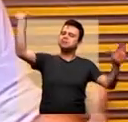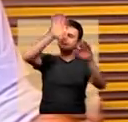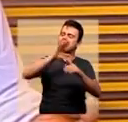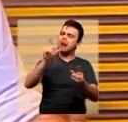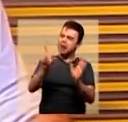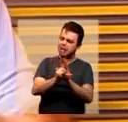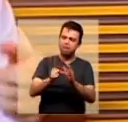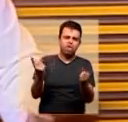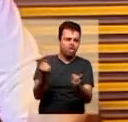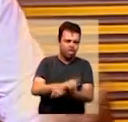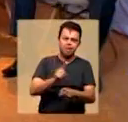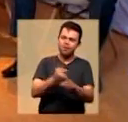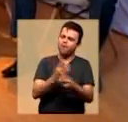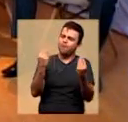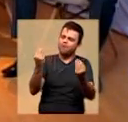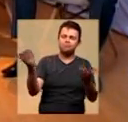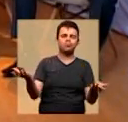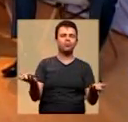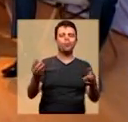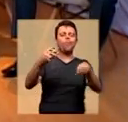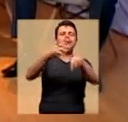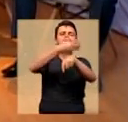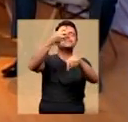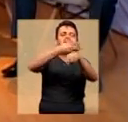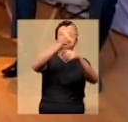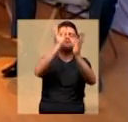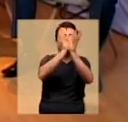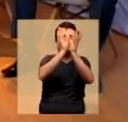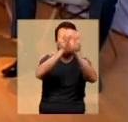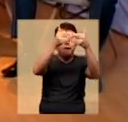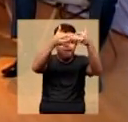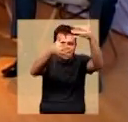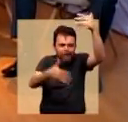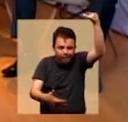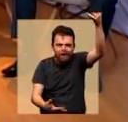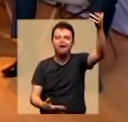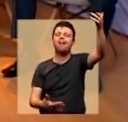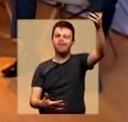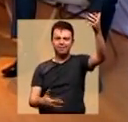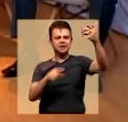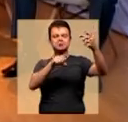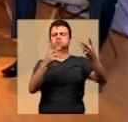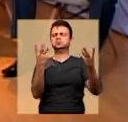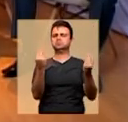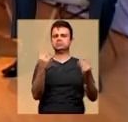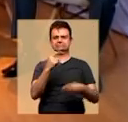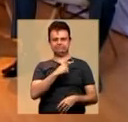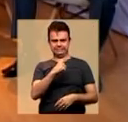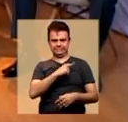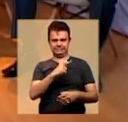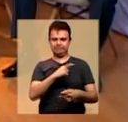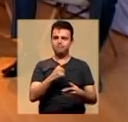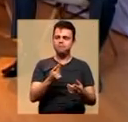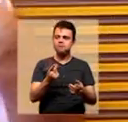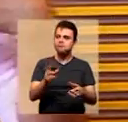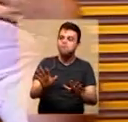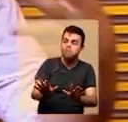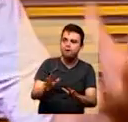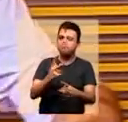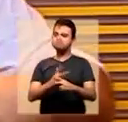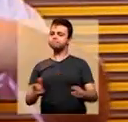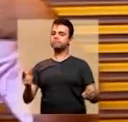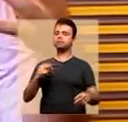direito na hora errada, né? hora Aí errada. no WhatsApp, nessas coisas, essas correntes familiares, o que verdade. mais tem é isso, né? É ensinando não sei quem